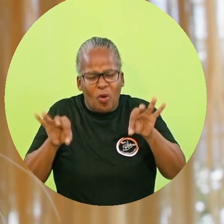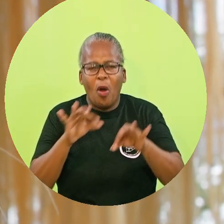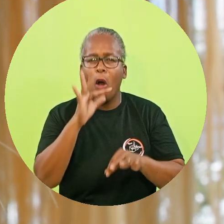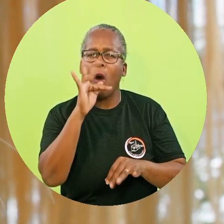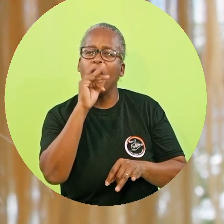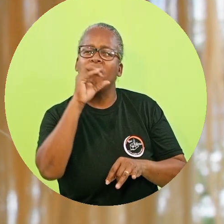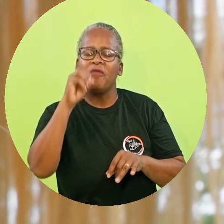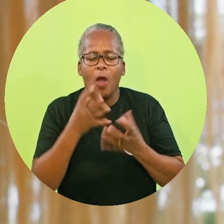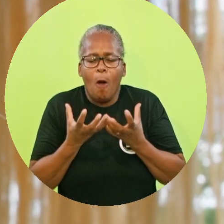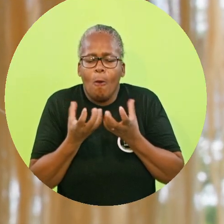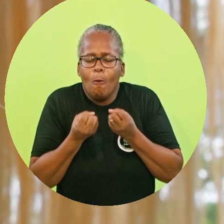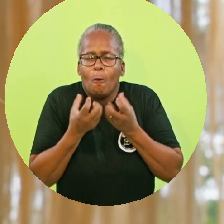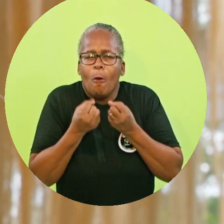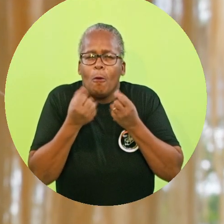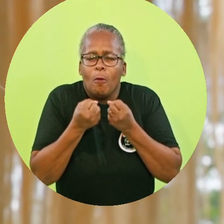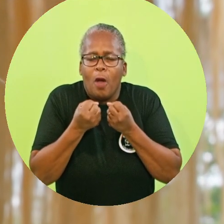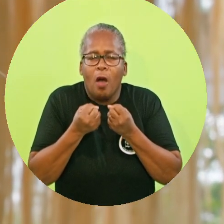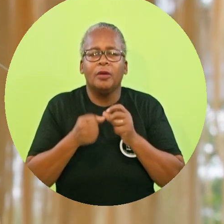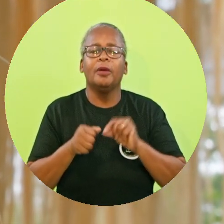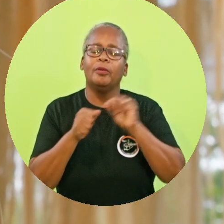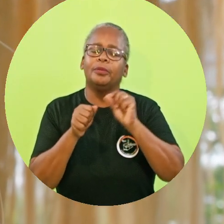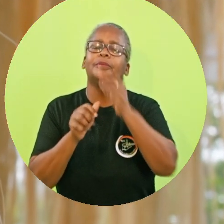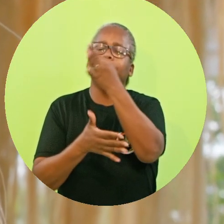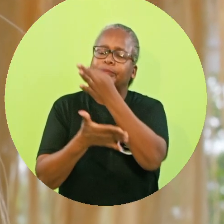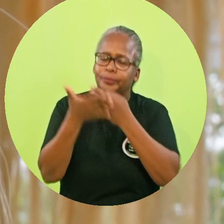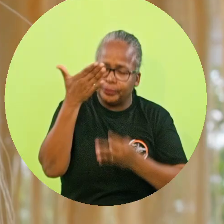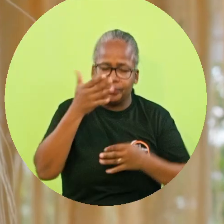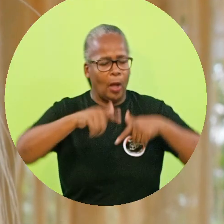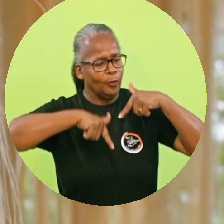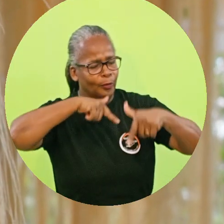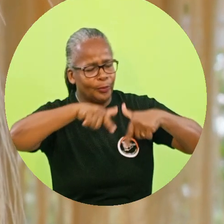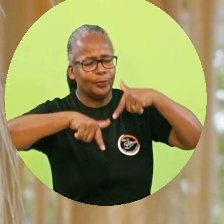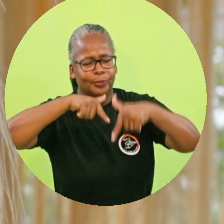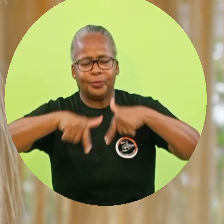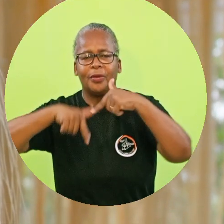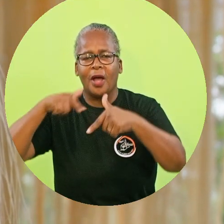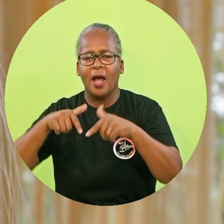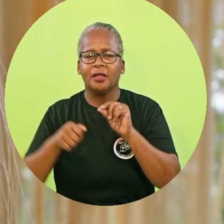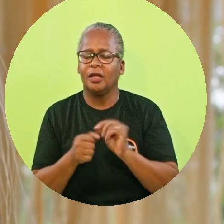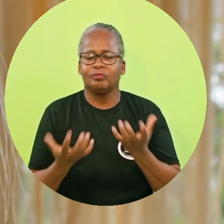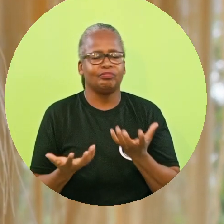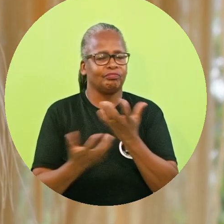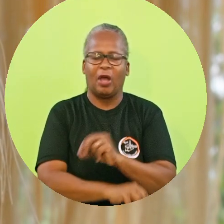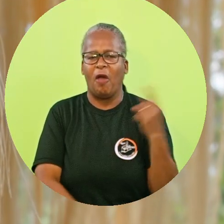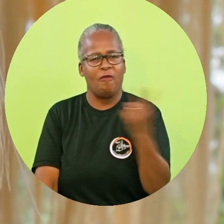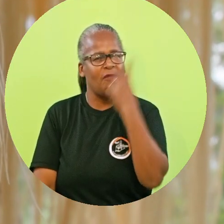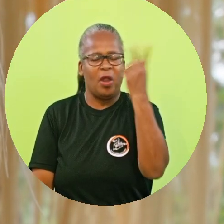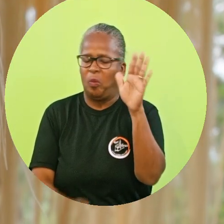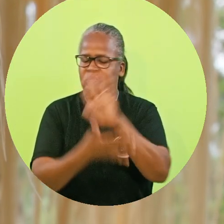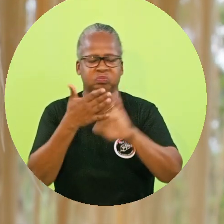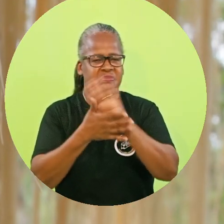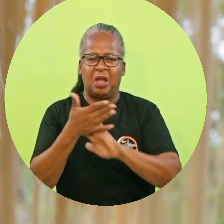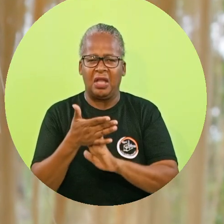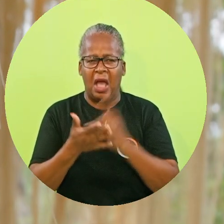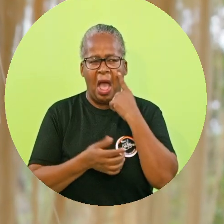de arte menor, o têxtil, o trabalho repetitivo, e sistematicamente desvalorizado. Aqui as mãos não